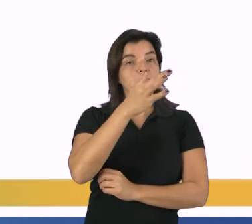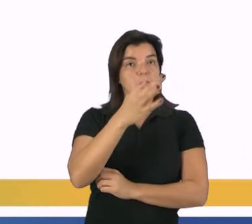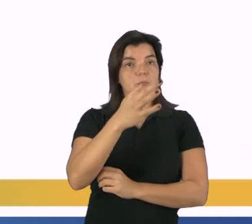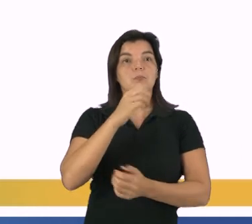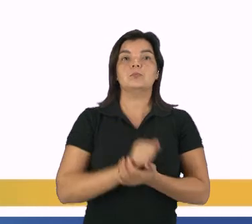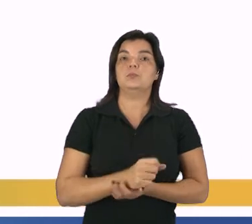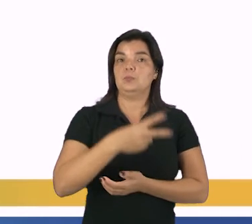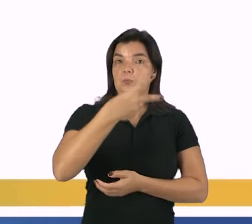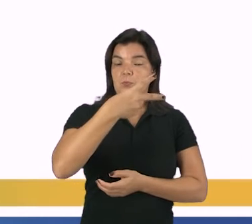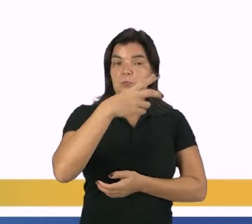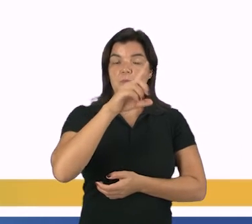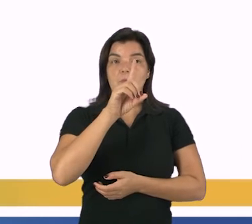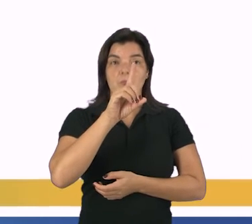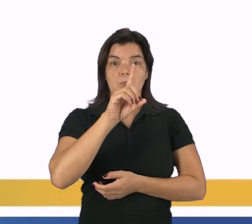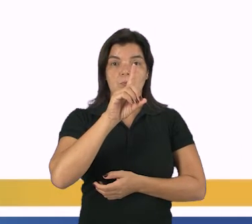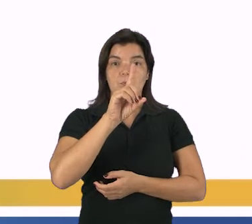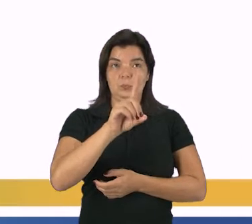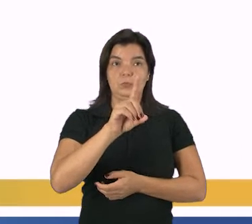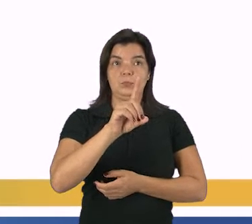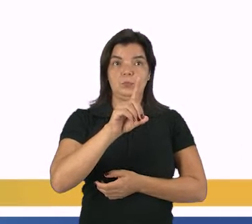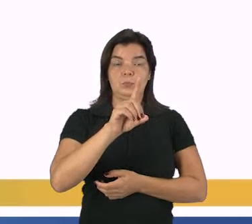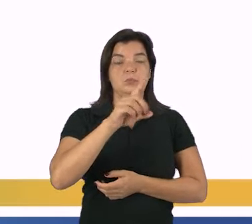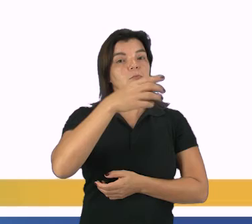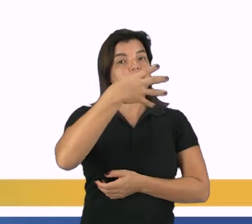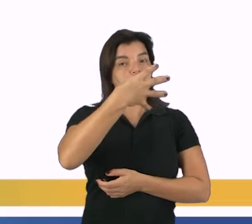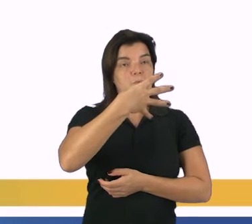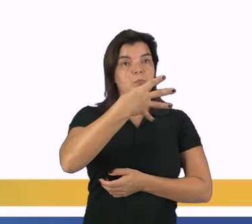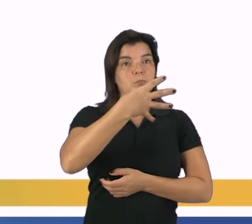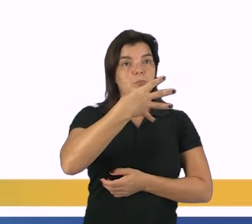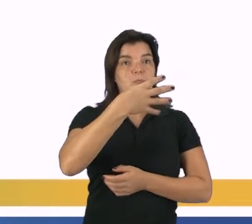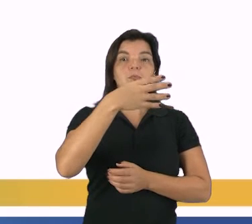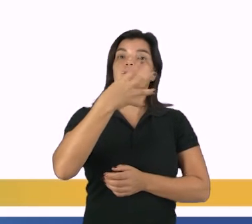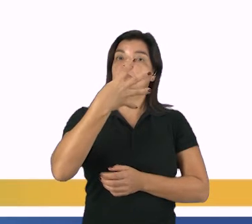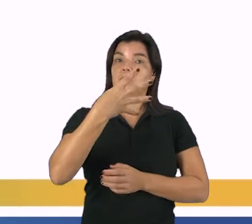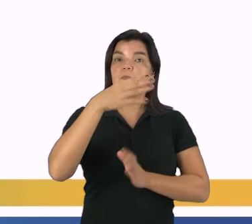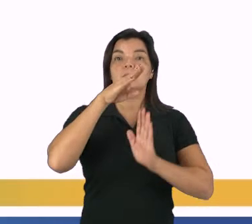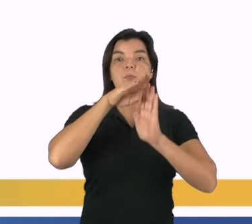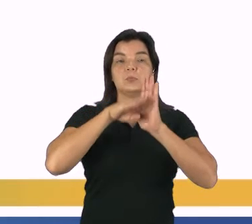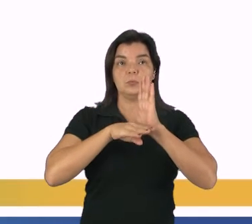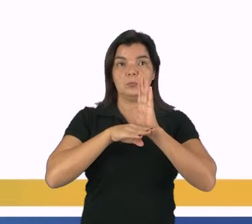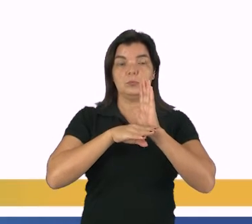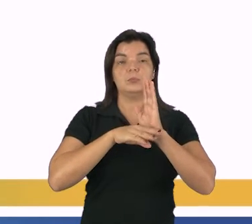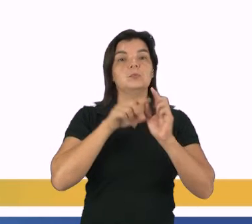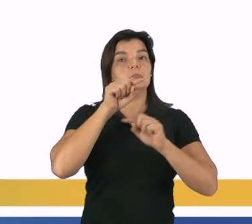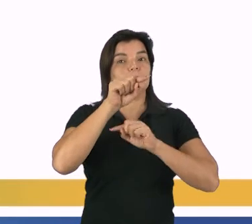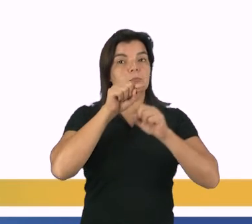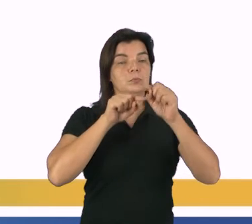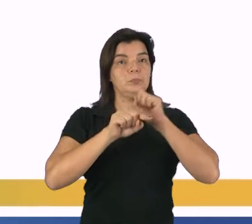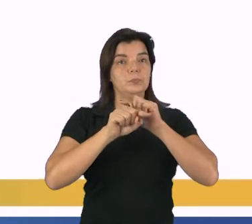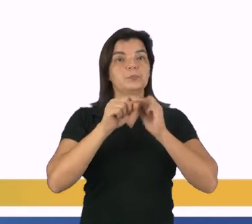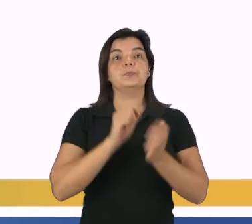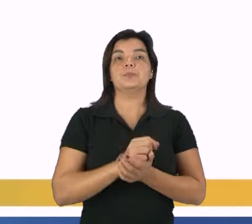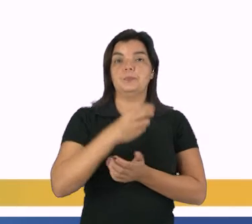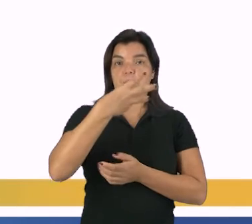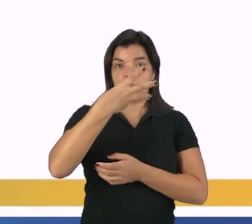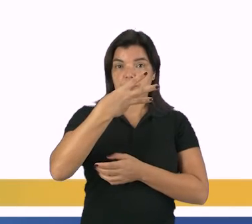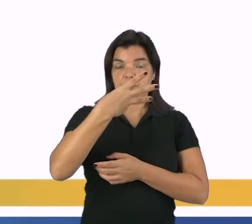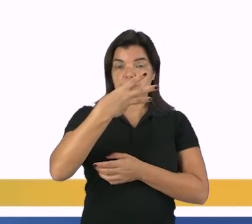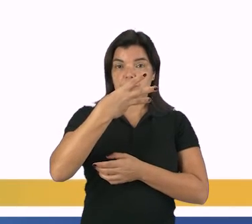tá? O gráfico vai ter a forma de uma hipérbole, tá? Dessa forma aqui, sempre se aproximando, vai